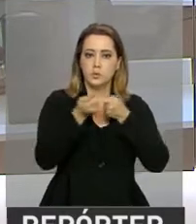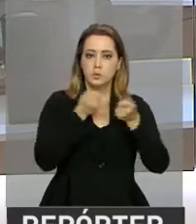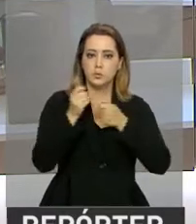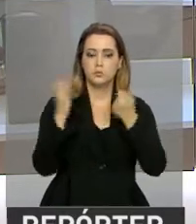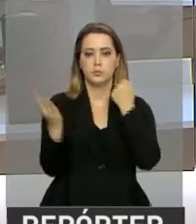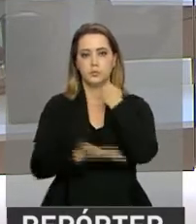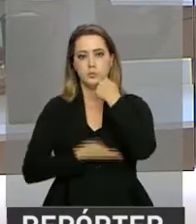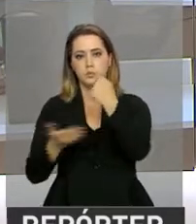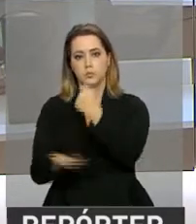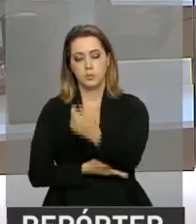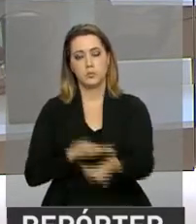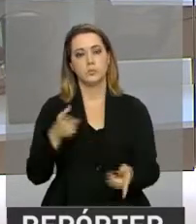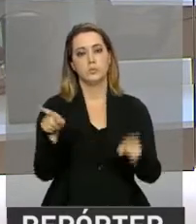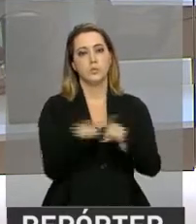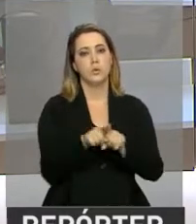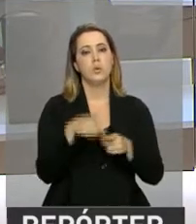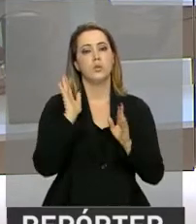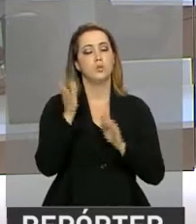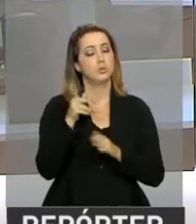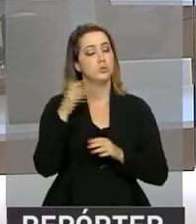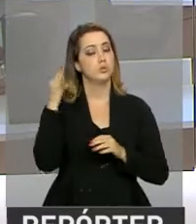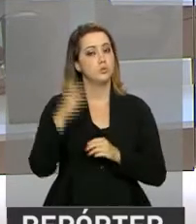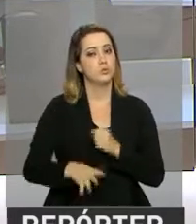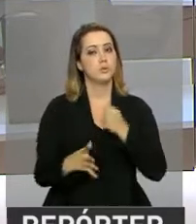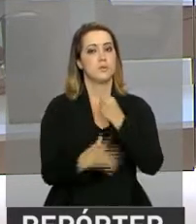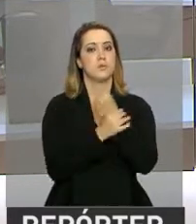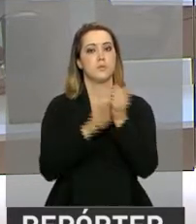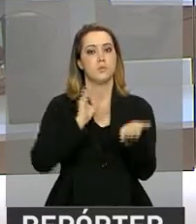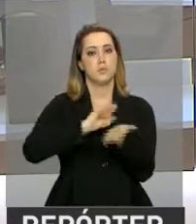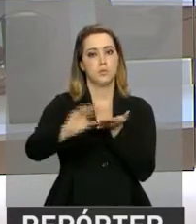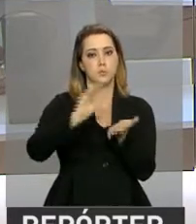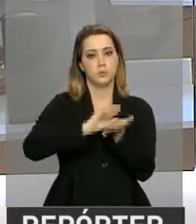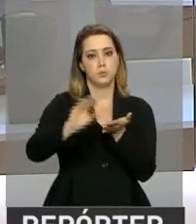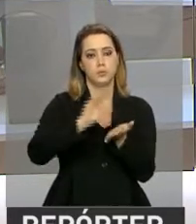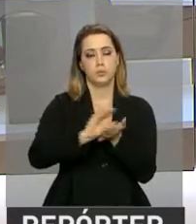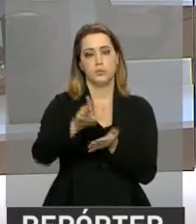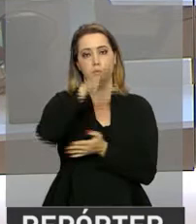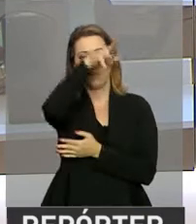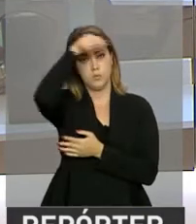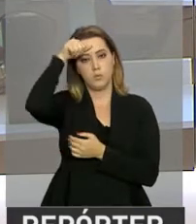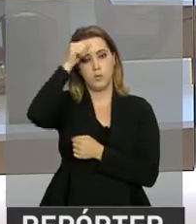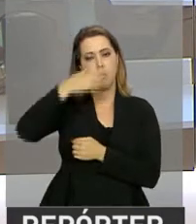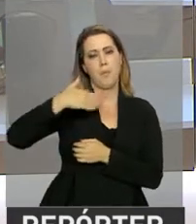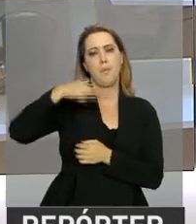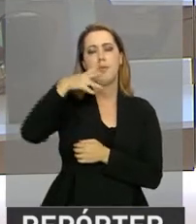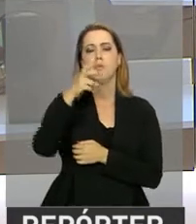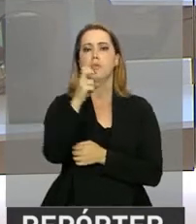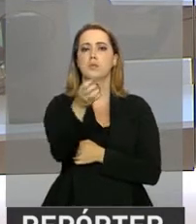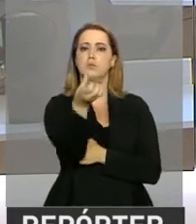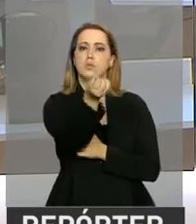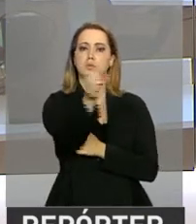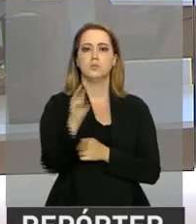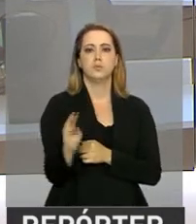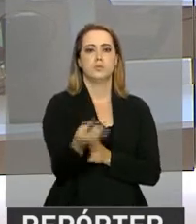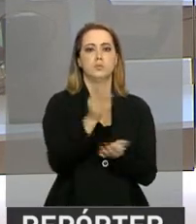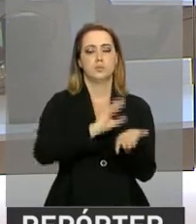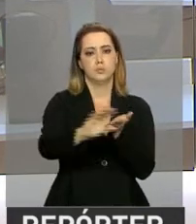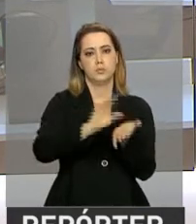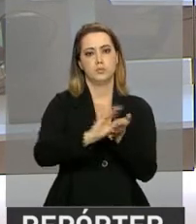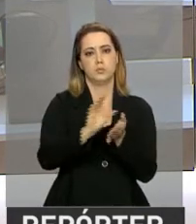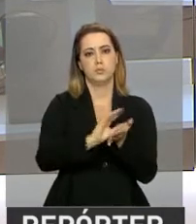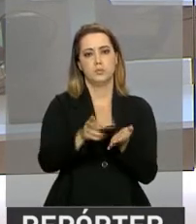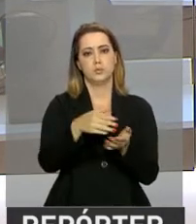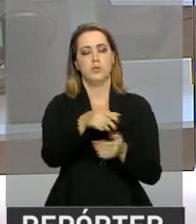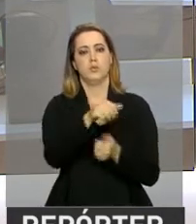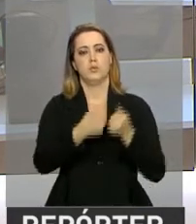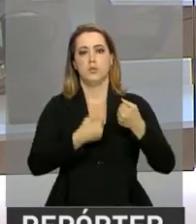desmatamento na amazônia legal estão assegurados com financiamento do fundo amazônia são mais de 56 milhões de reais investidos em